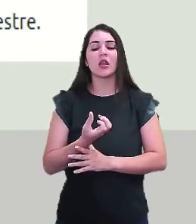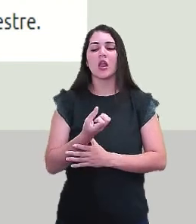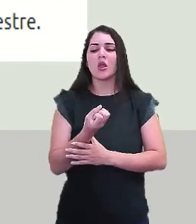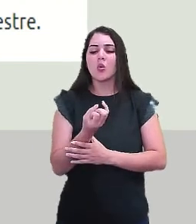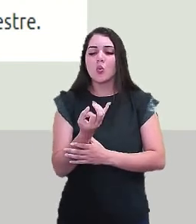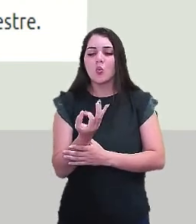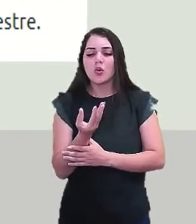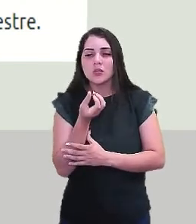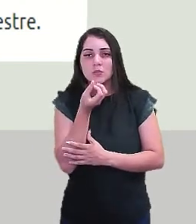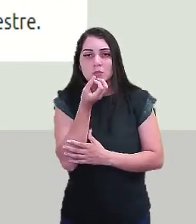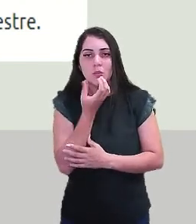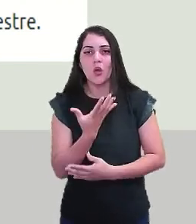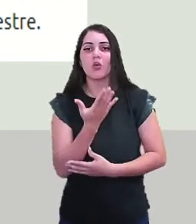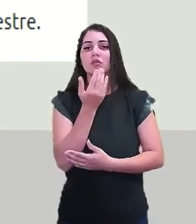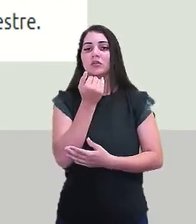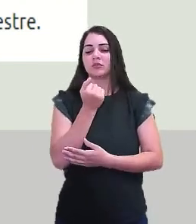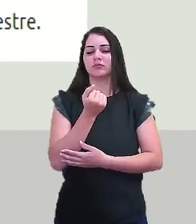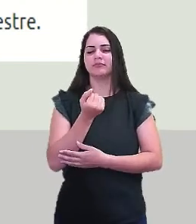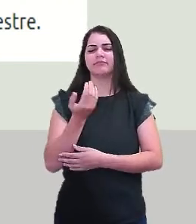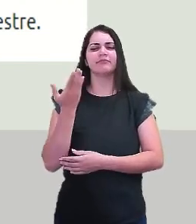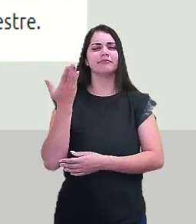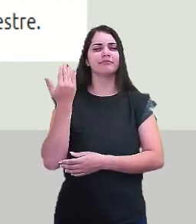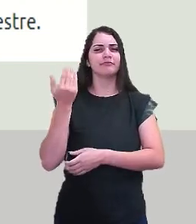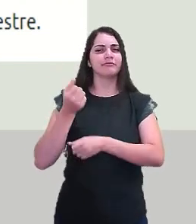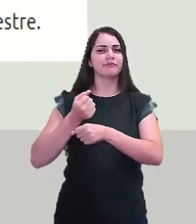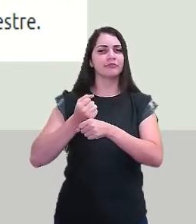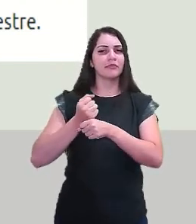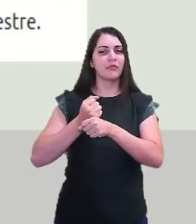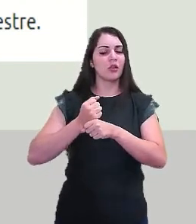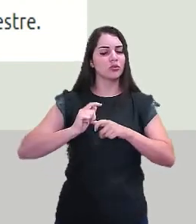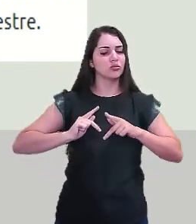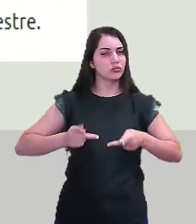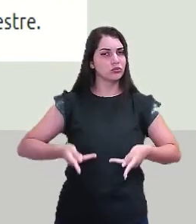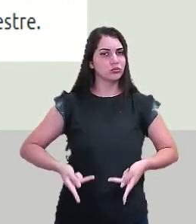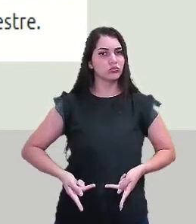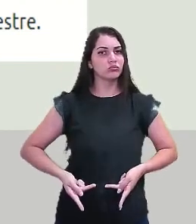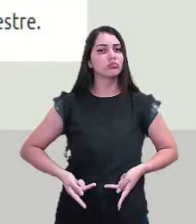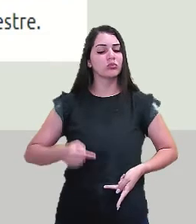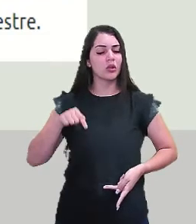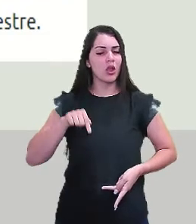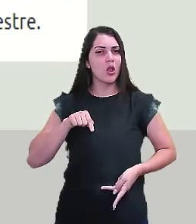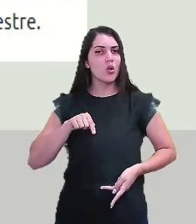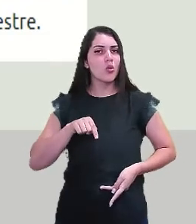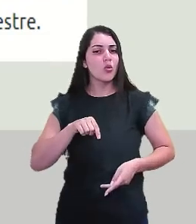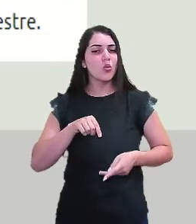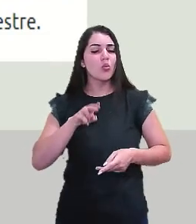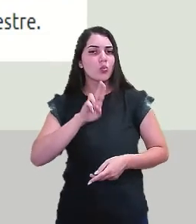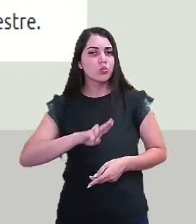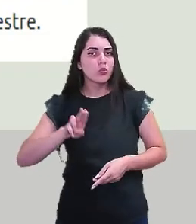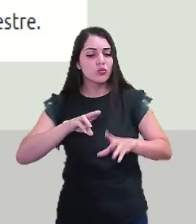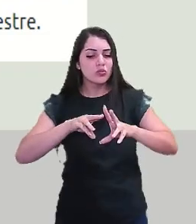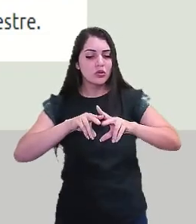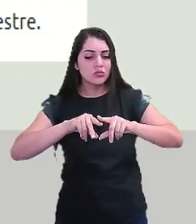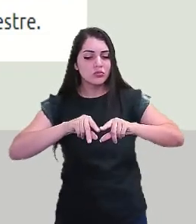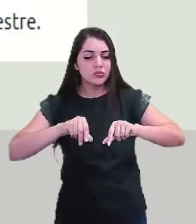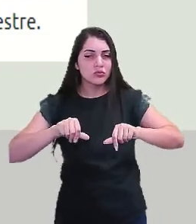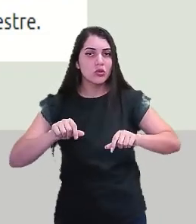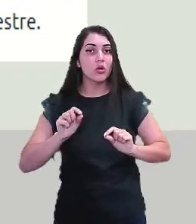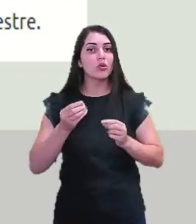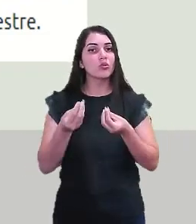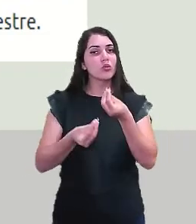alimentos. Desde o início da humanidade, o ser humano utiliza o solo